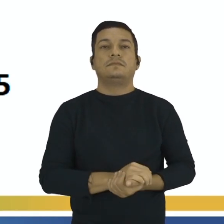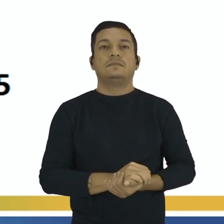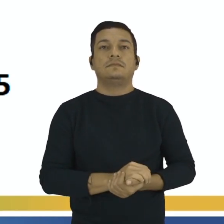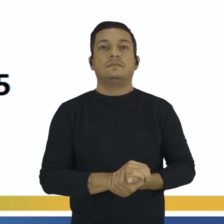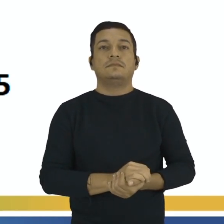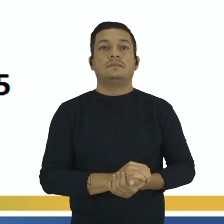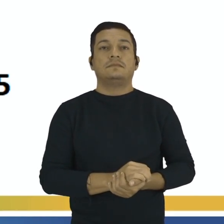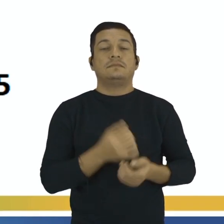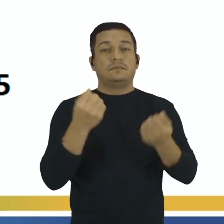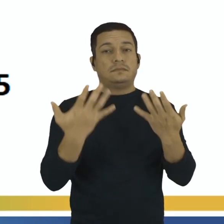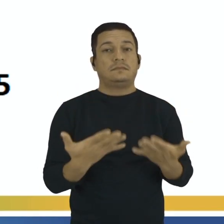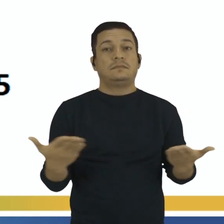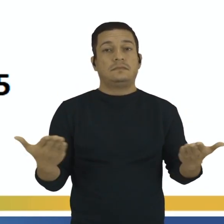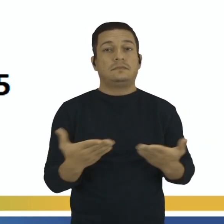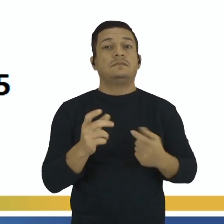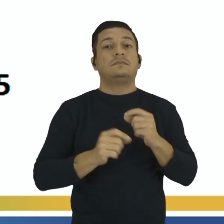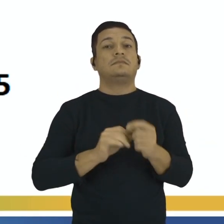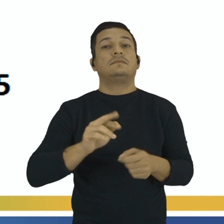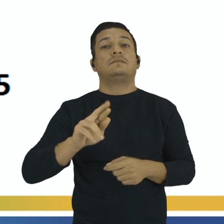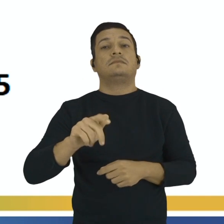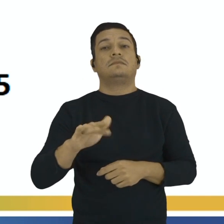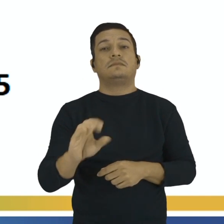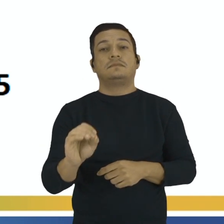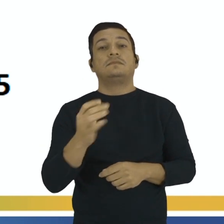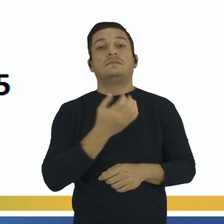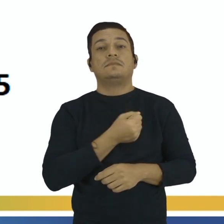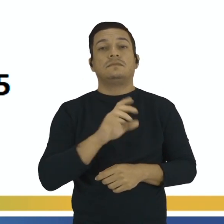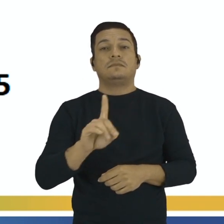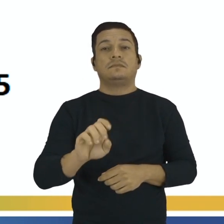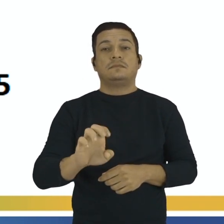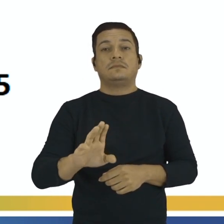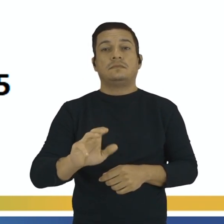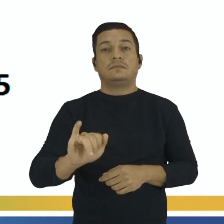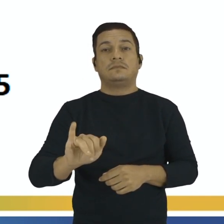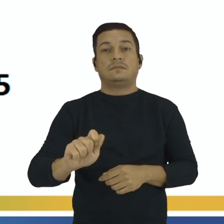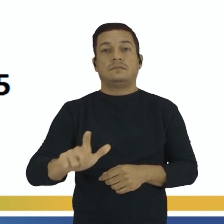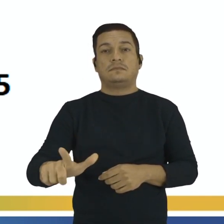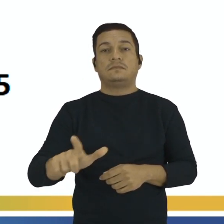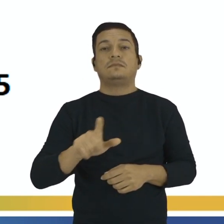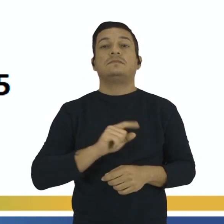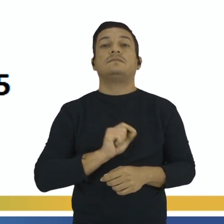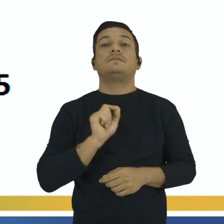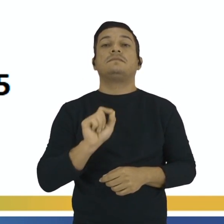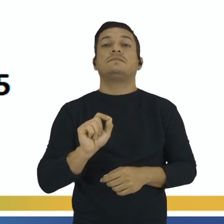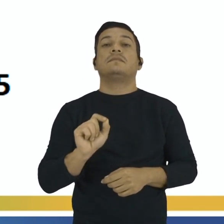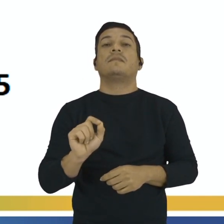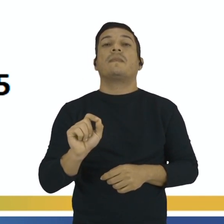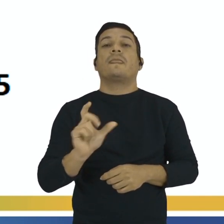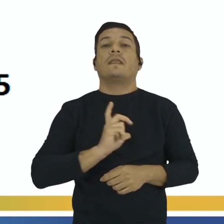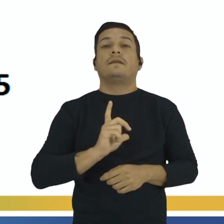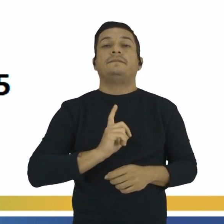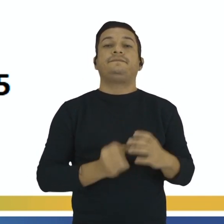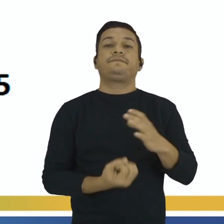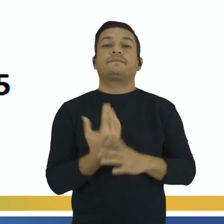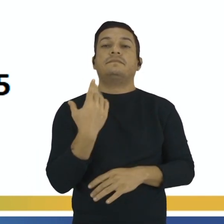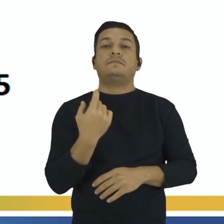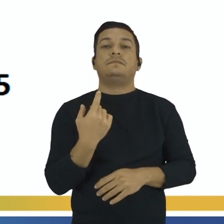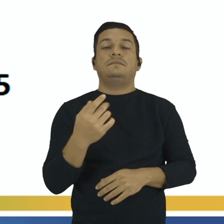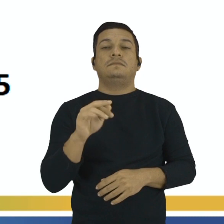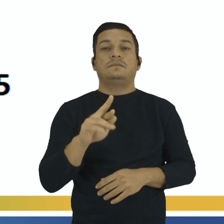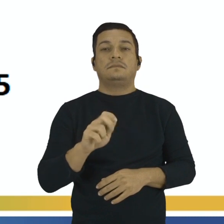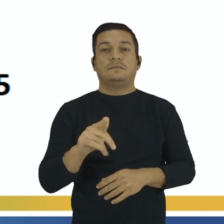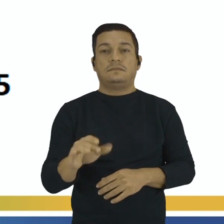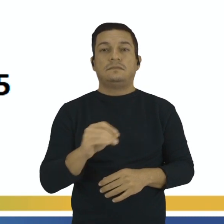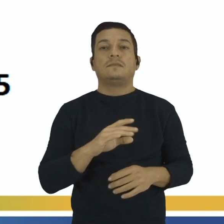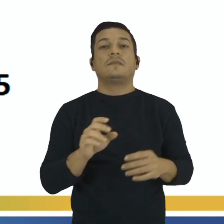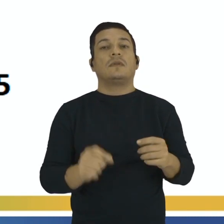Mas falaremos um pouco agora sobre as frações e os números decimais. Os números decimais, eles têm origem nas frações, quer dizer que